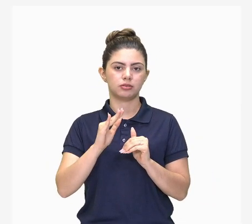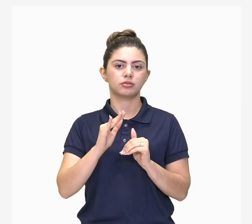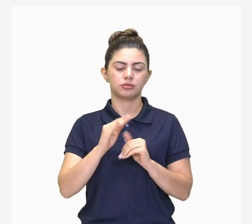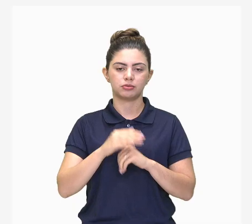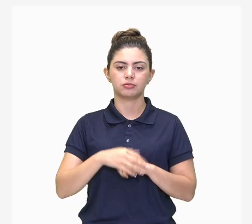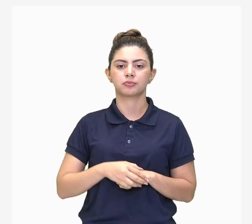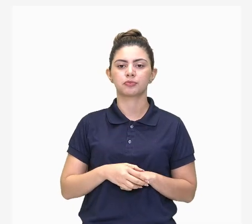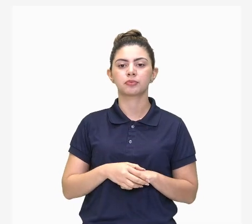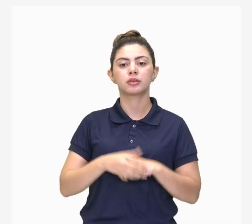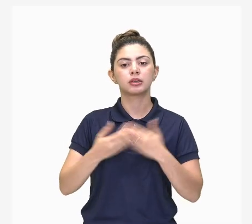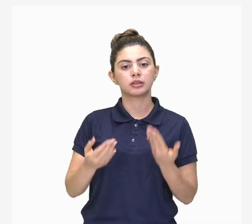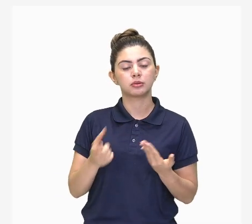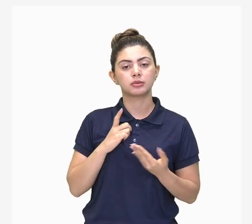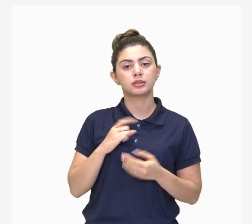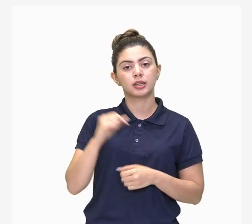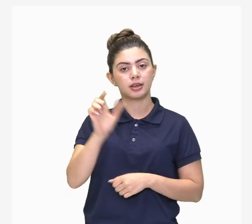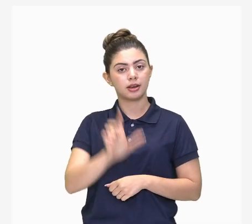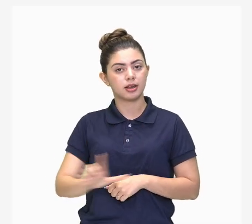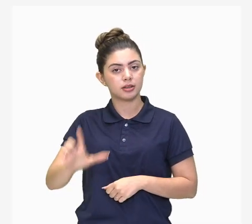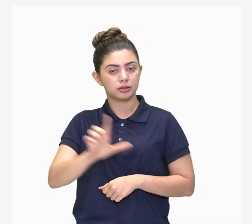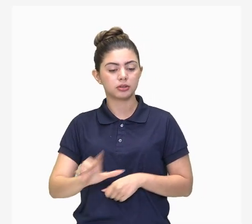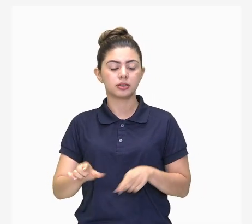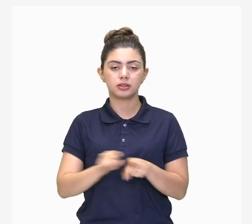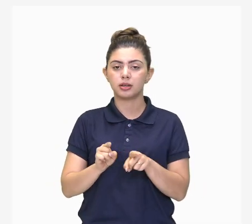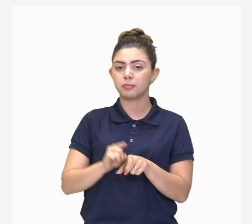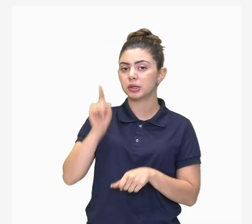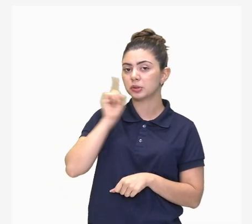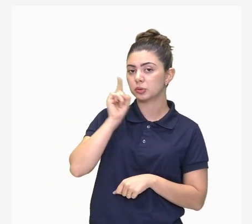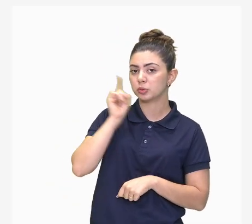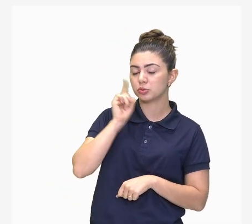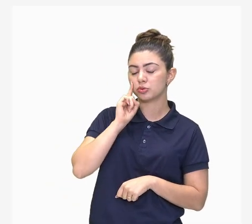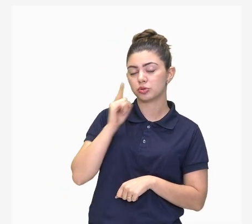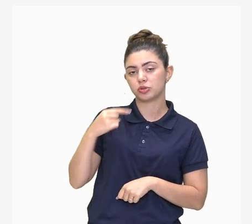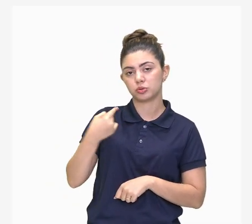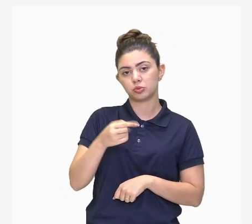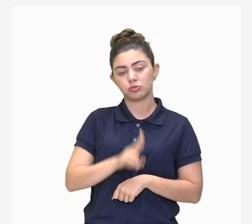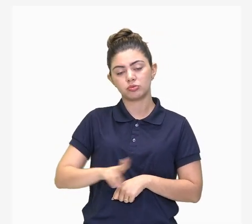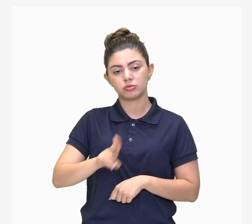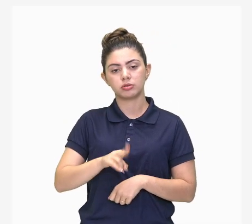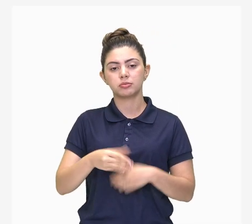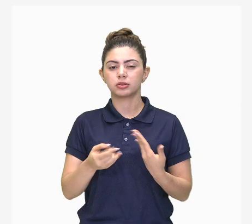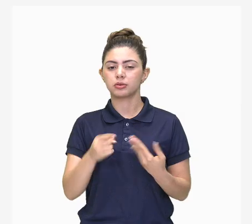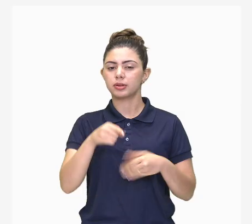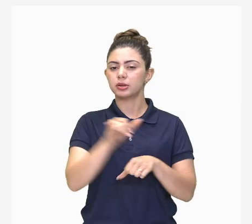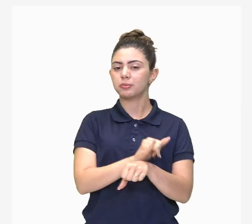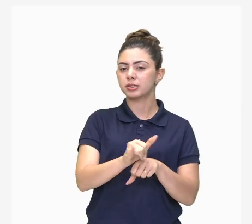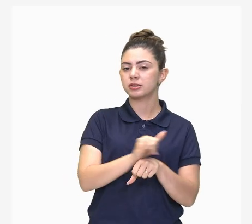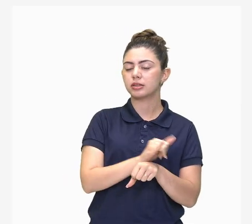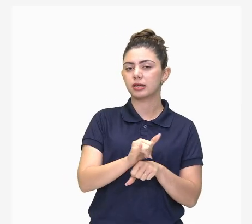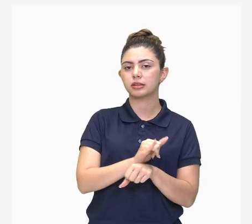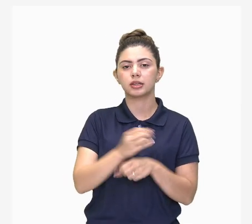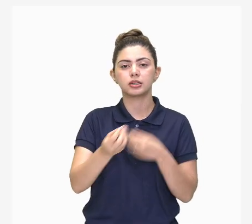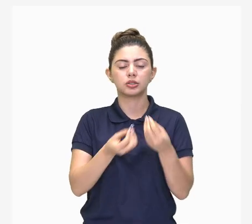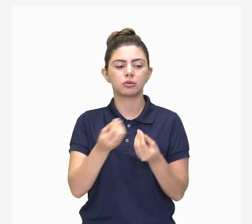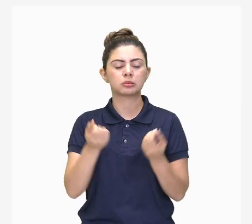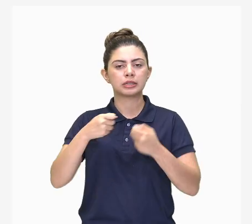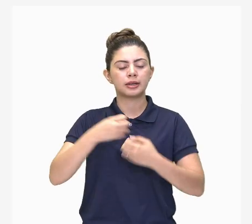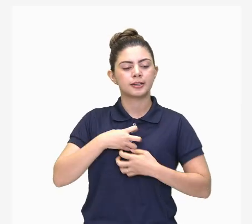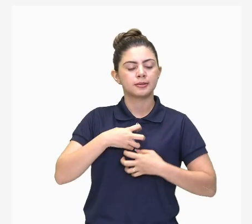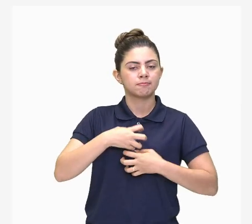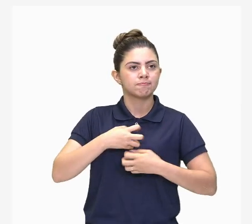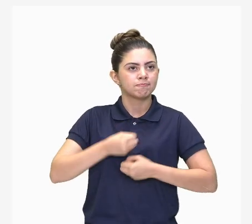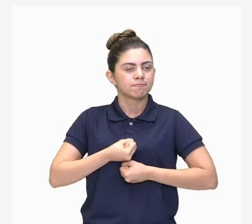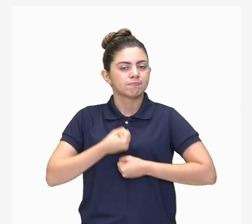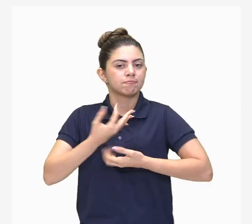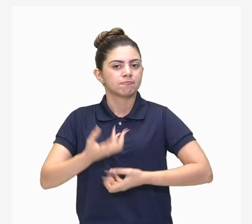na literatura e no cotidiano. Esse recurso enfatiza emoções,